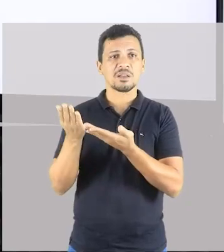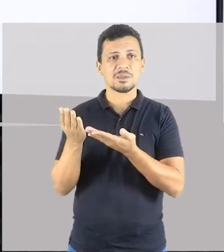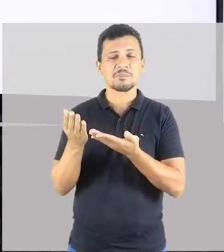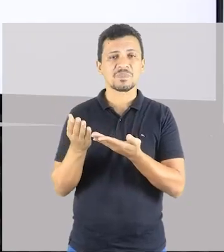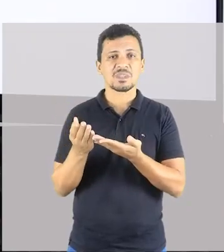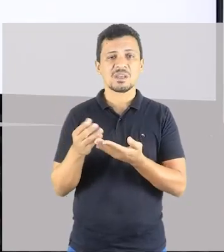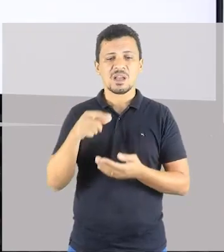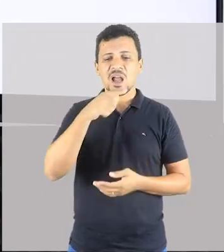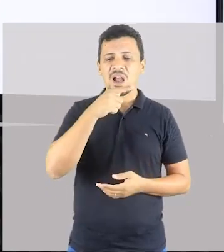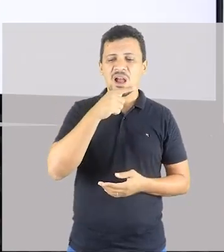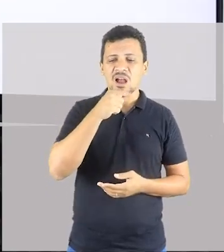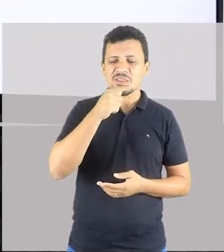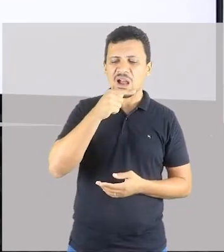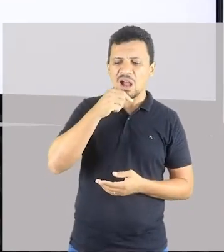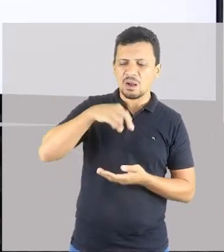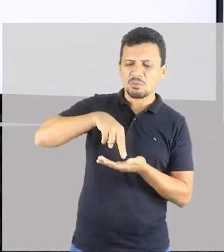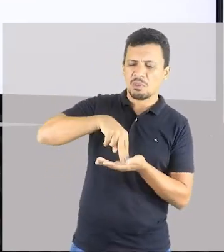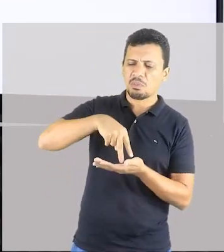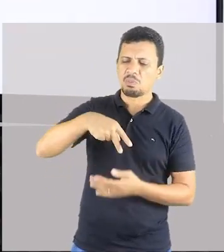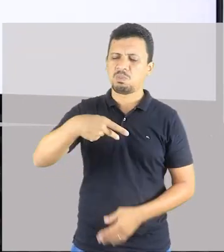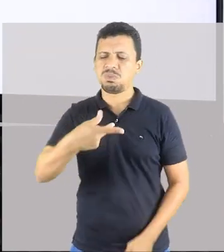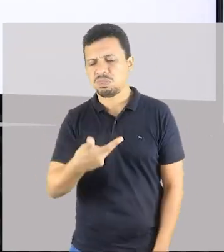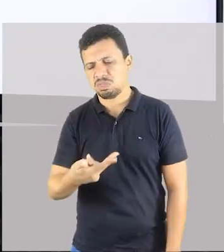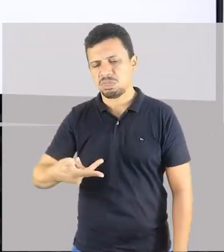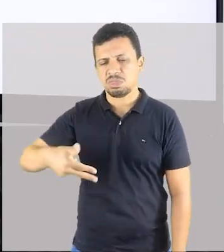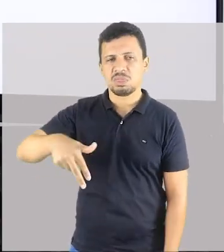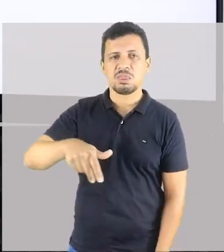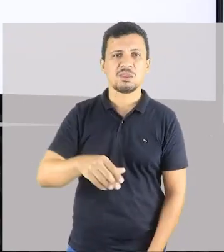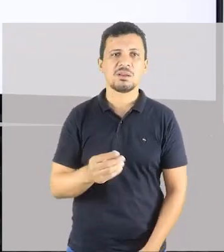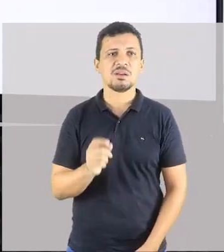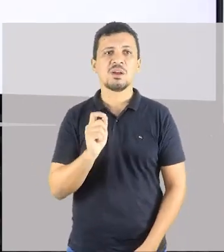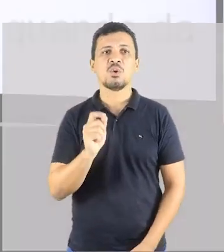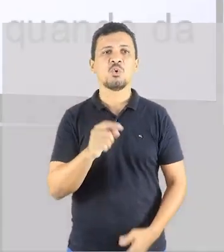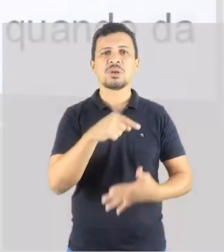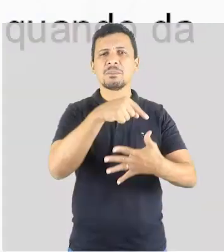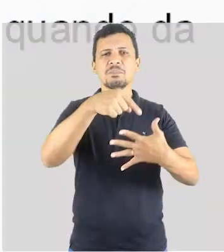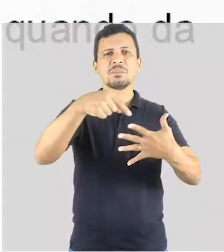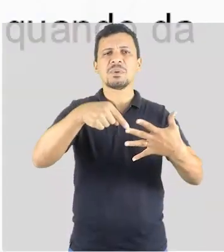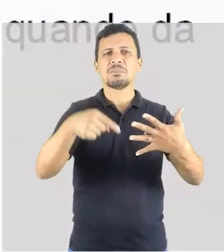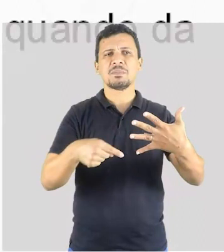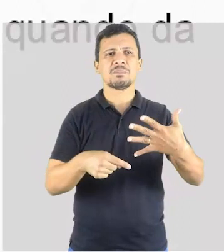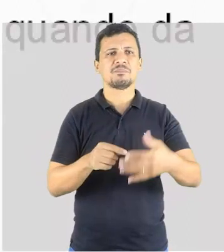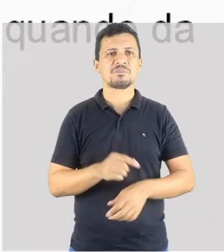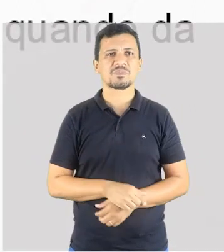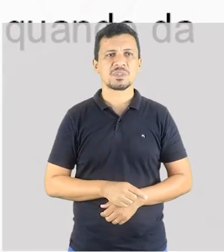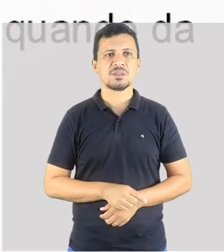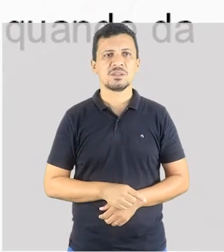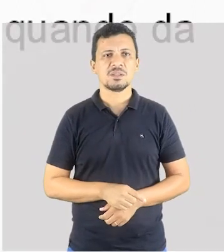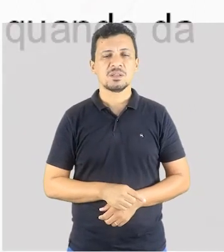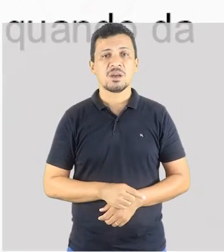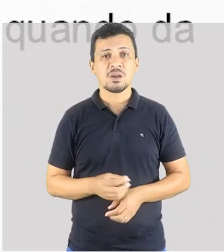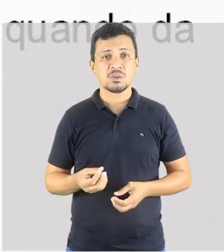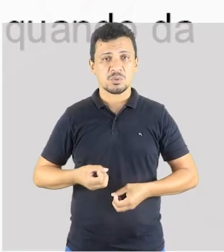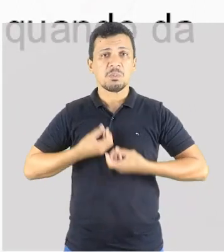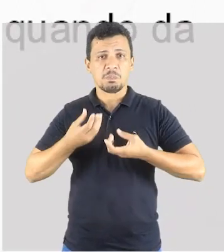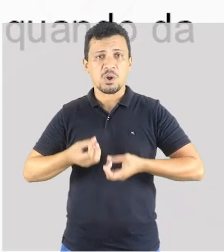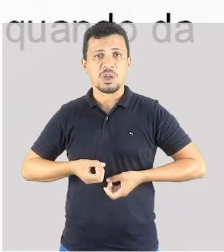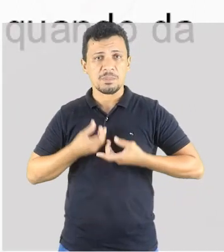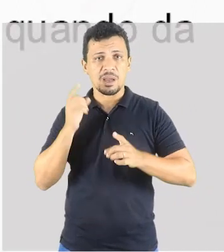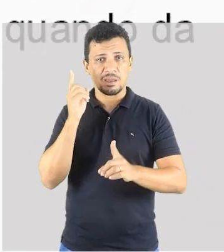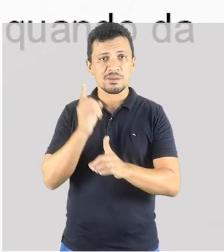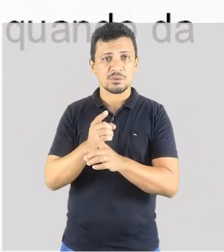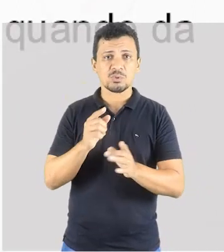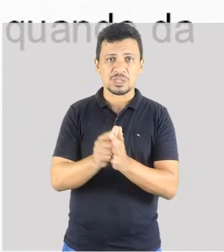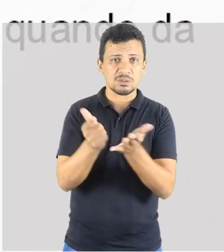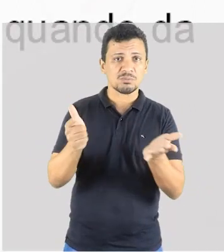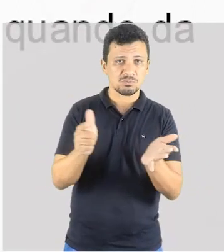se atirar na lagoa. E o que nós temos associado na questão? Ele pede assim, ó, a partir do poema tirado de uma